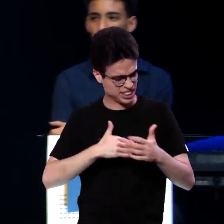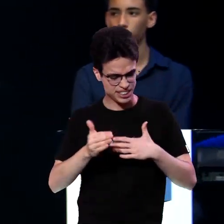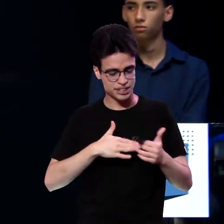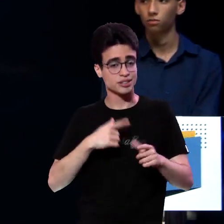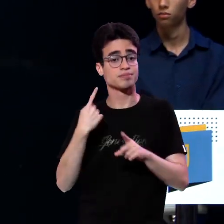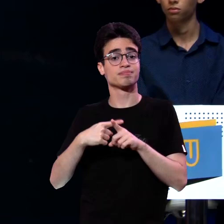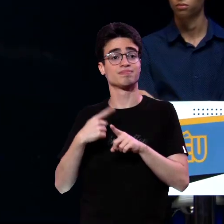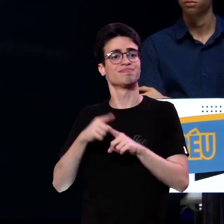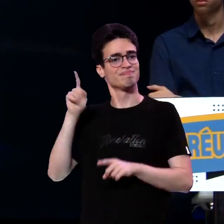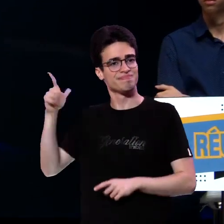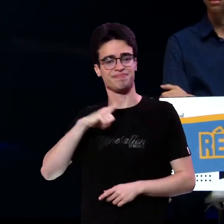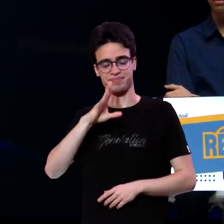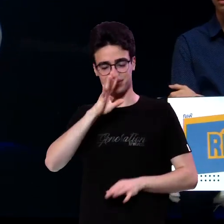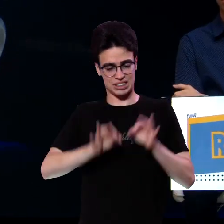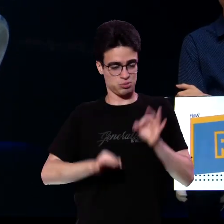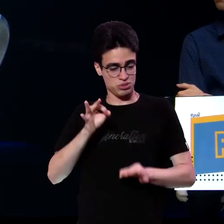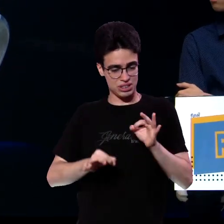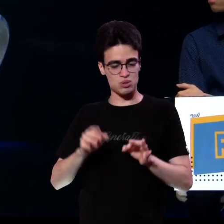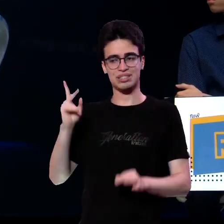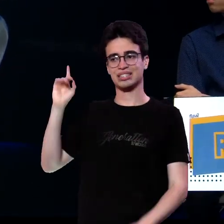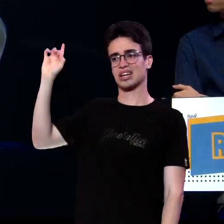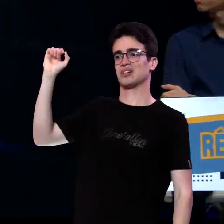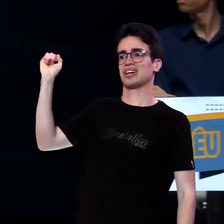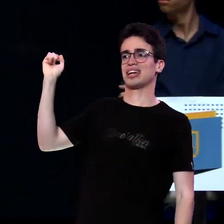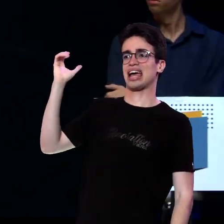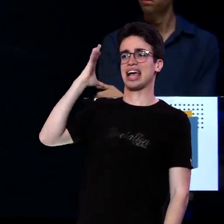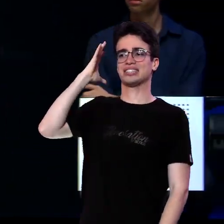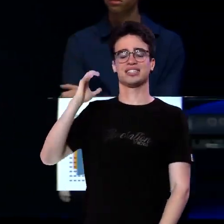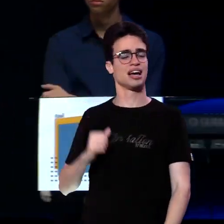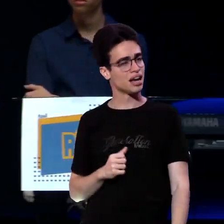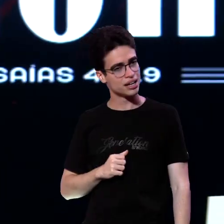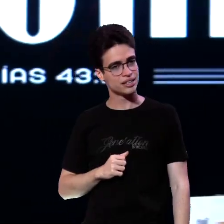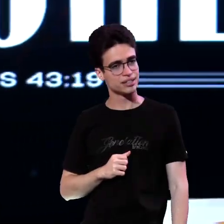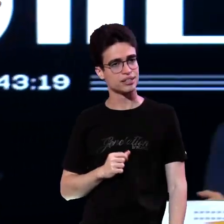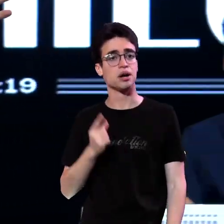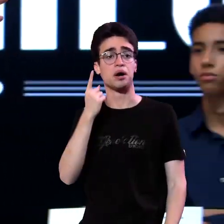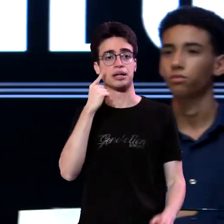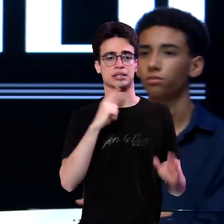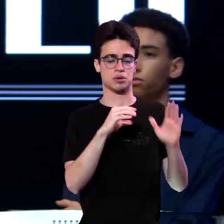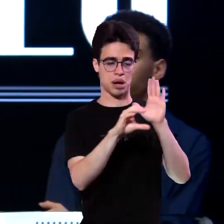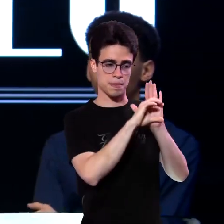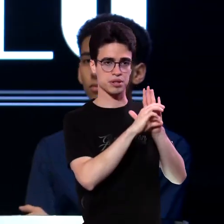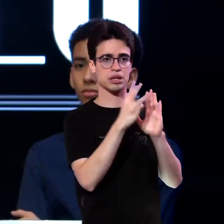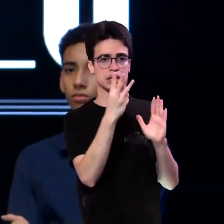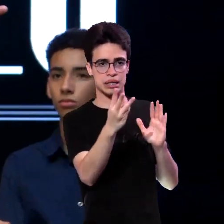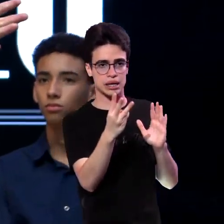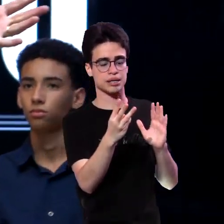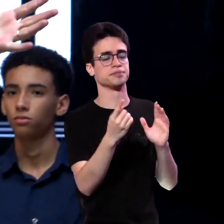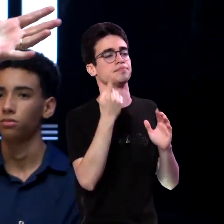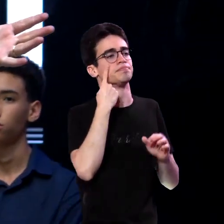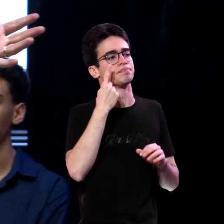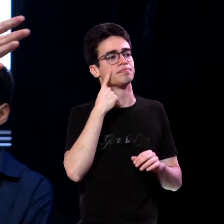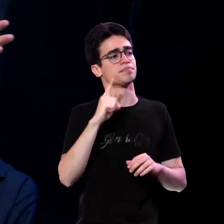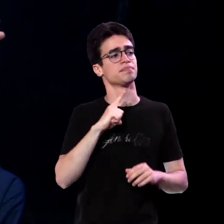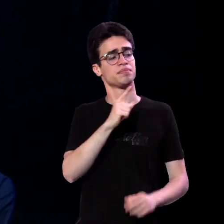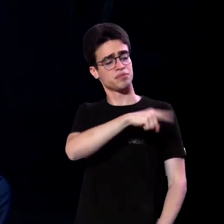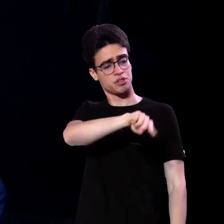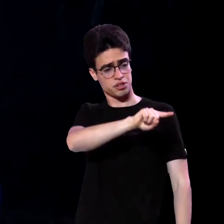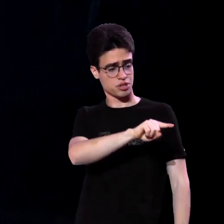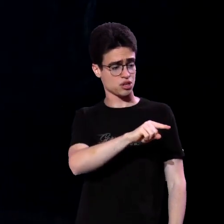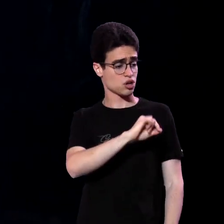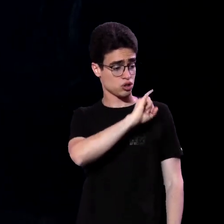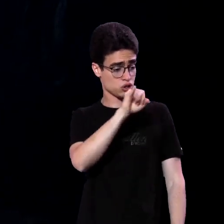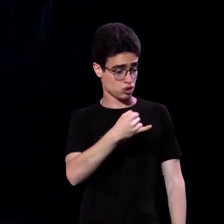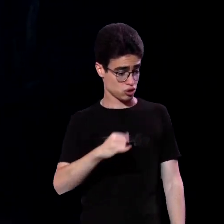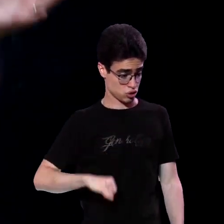A gente já vai chegar nisso. No capítulo 3, eu não vou ler, mas os amigos de Jó